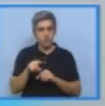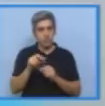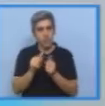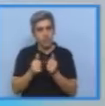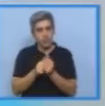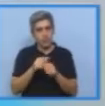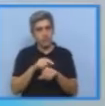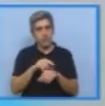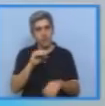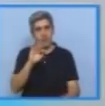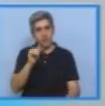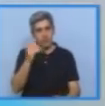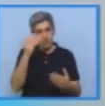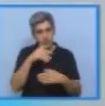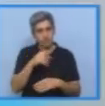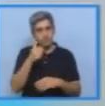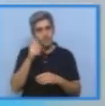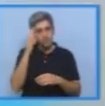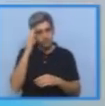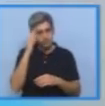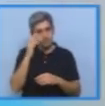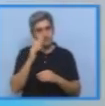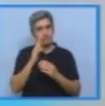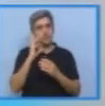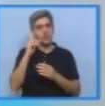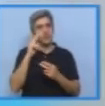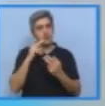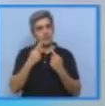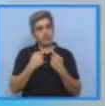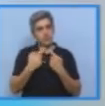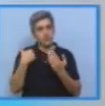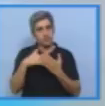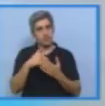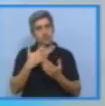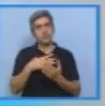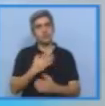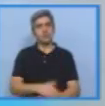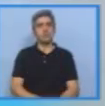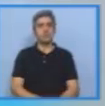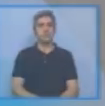companhia pelas 22h45. Votos de boa tarde. Até à próxima segunda-feira, se Deus quiser.